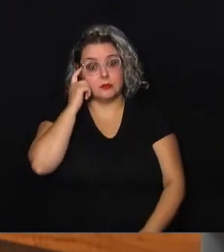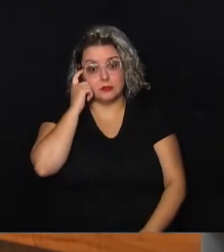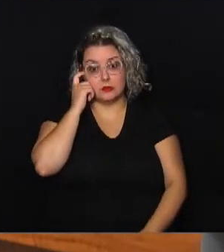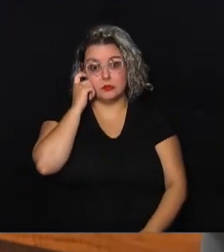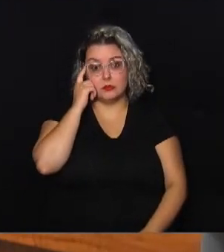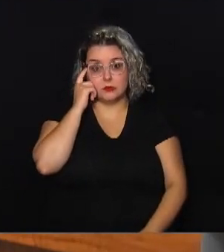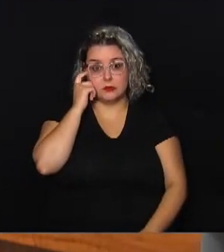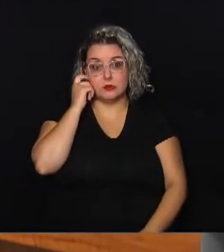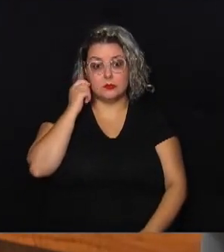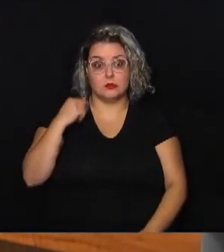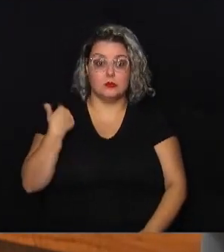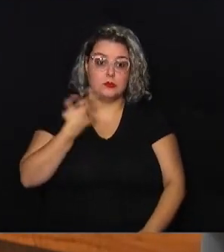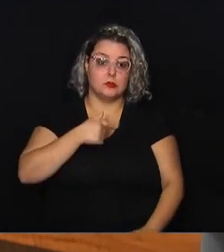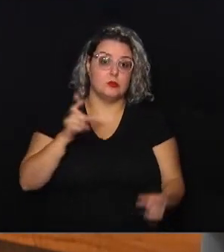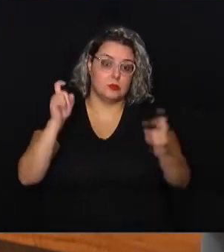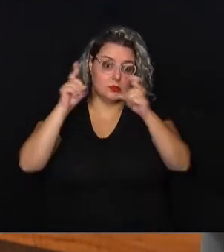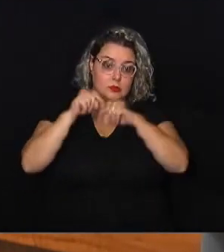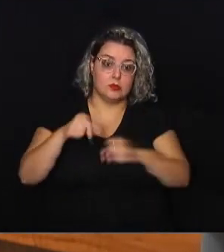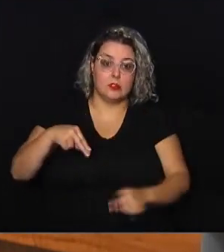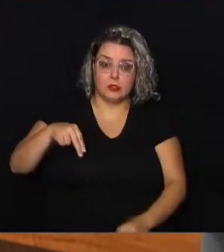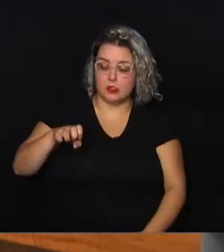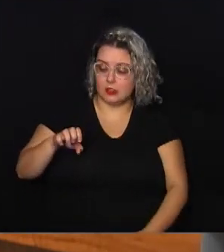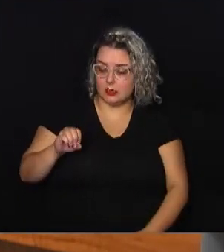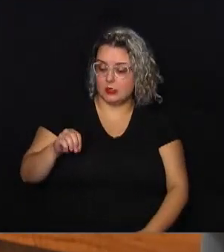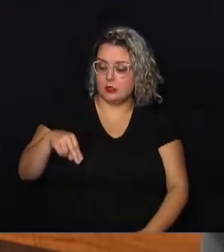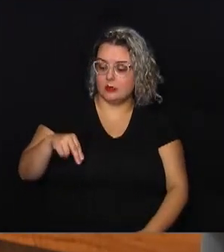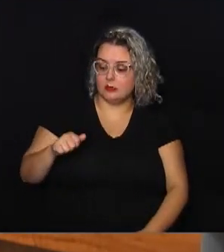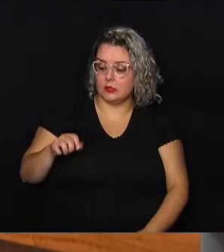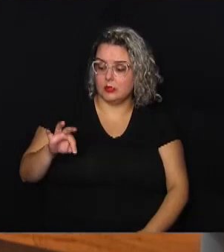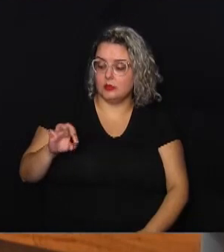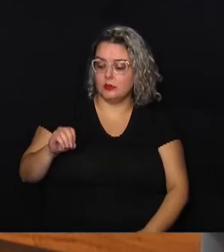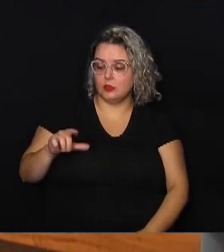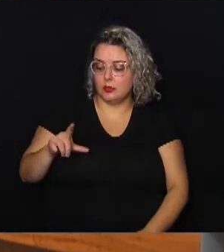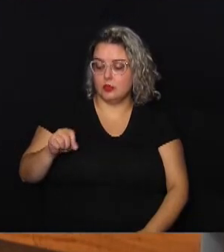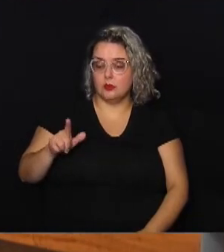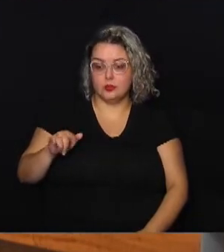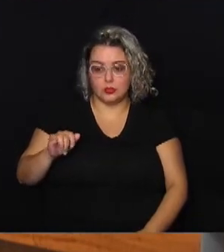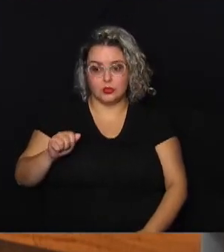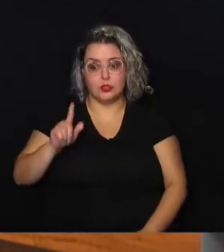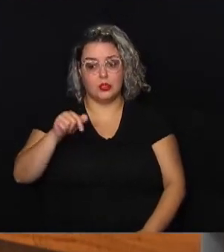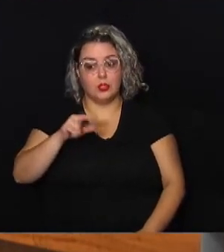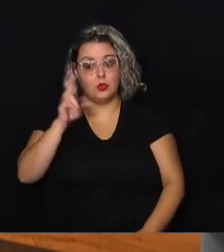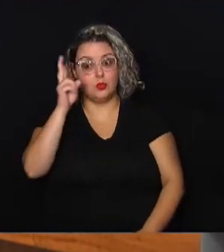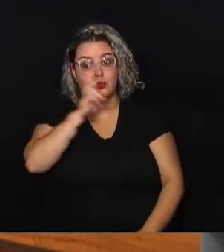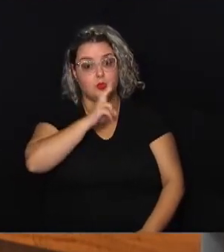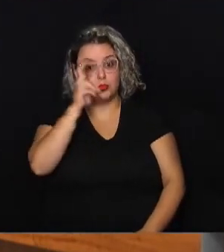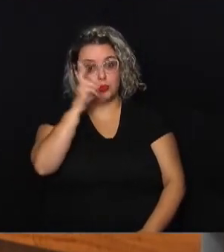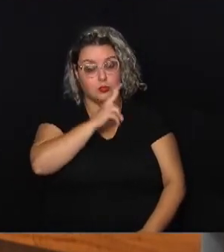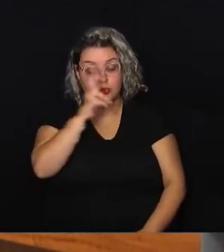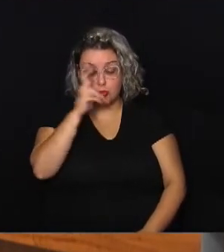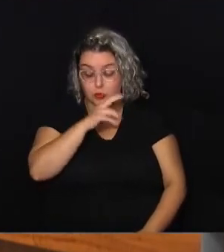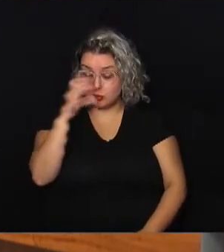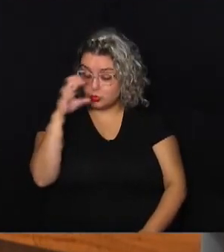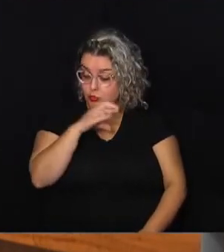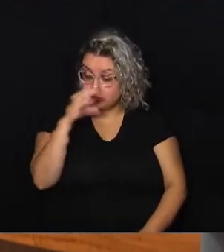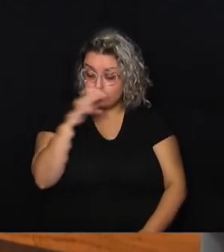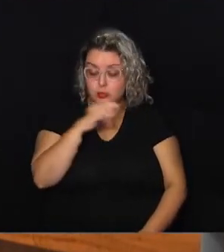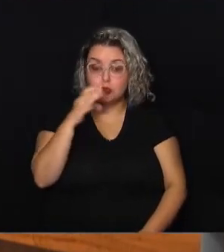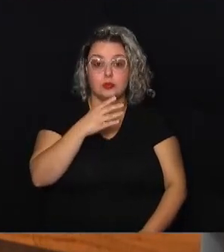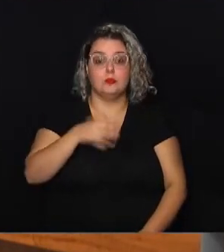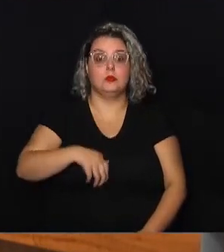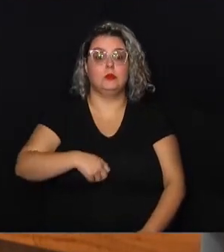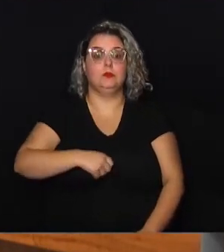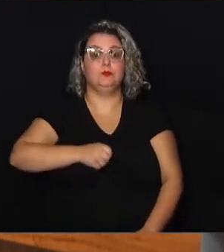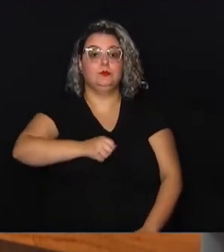Esse nosso desafio da neonatologia, ele é urgente, urgentíssimo. Nós temos aí estava